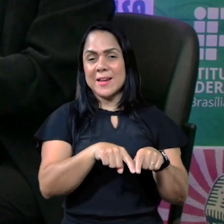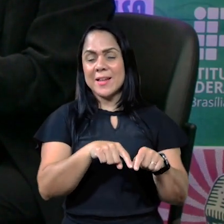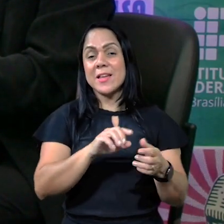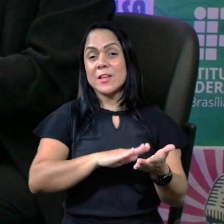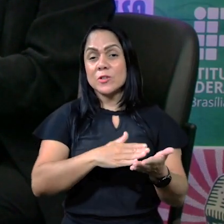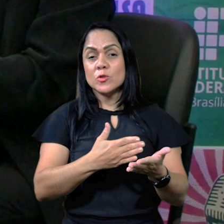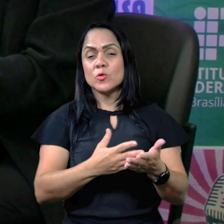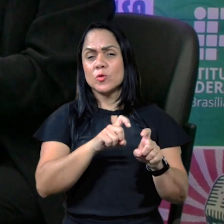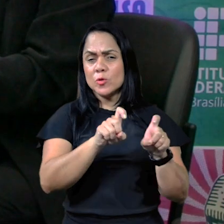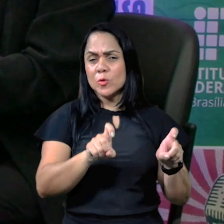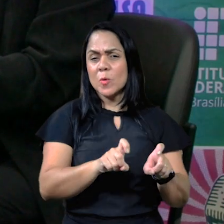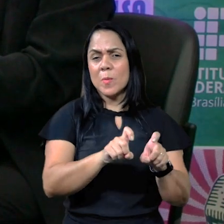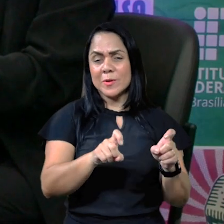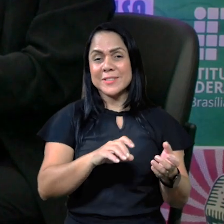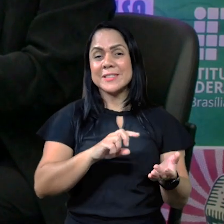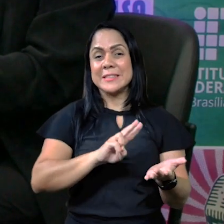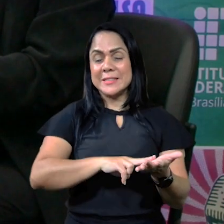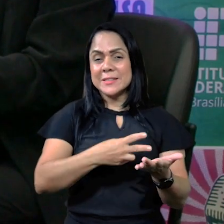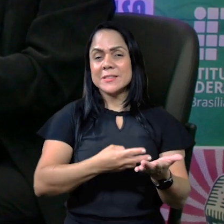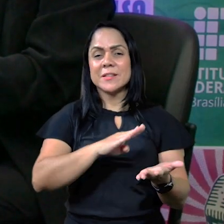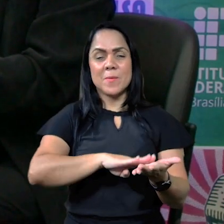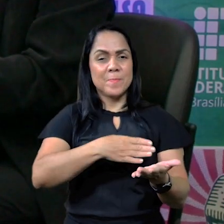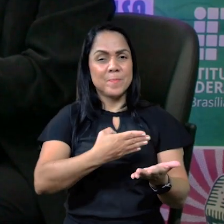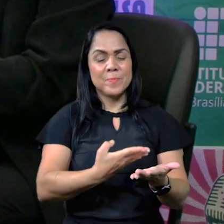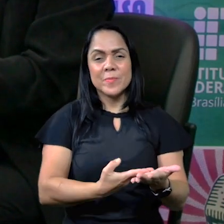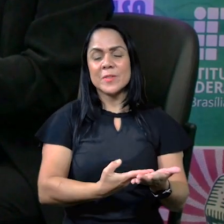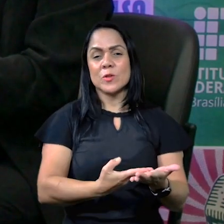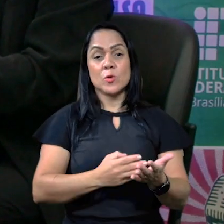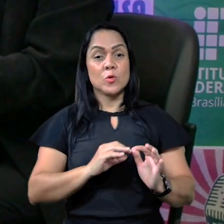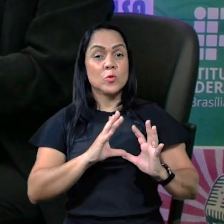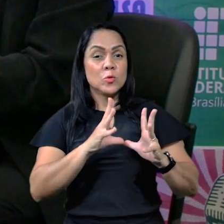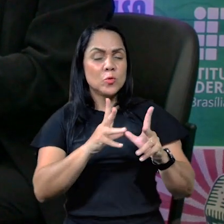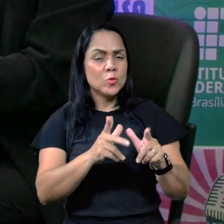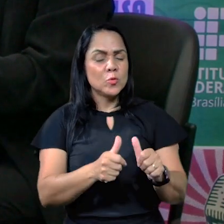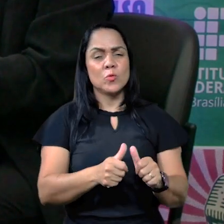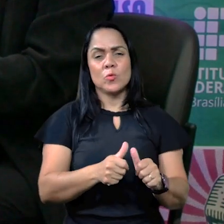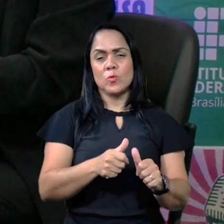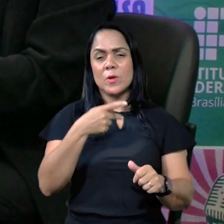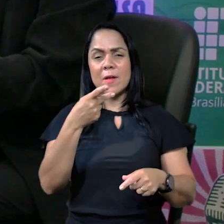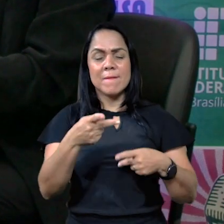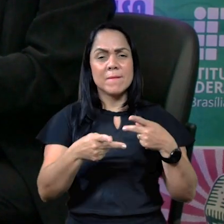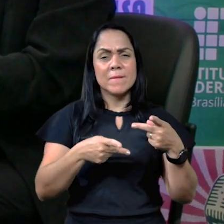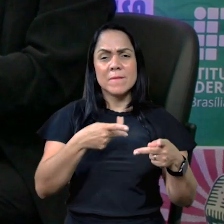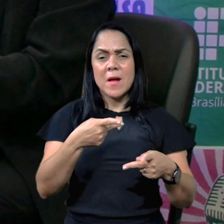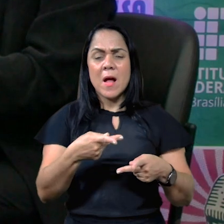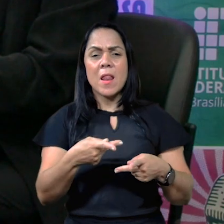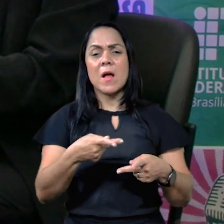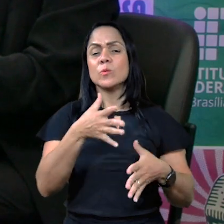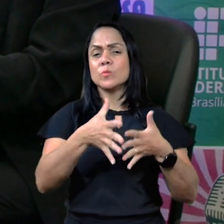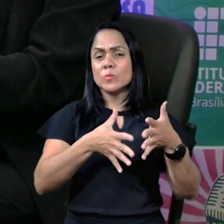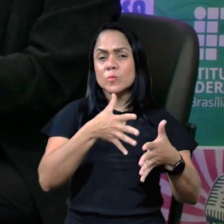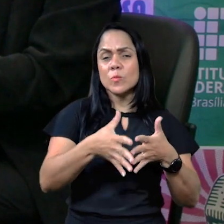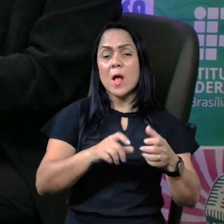e é a tradução simultânea, traduzindo tudo, tudo, Uhum. tudo, entre o que ele fala,